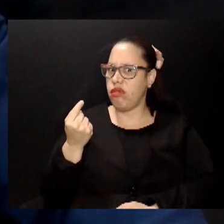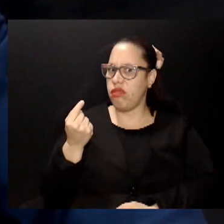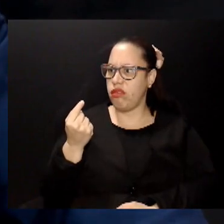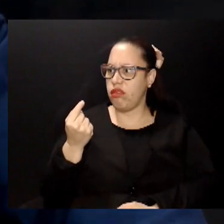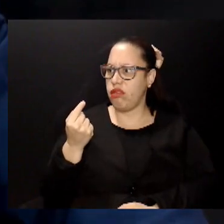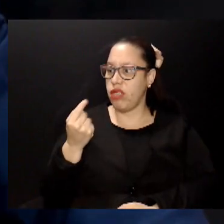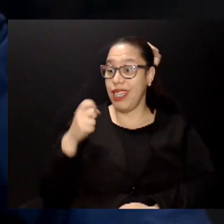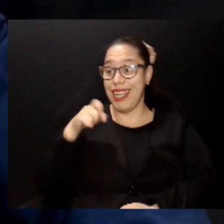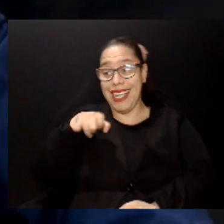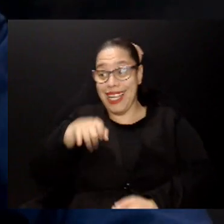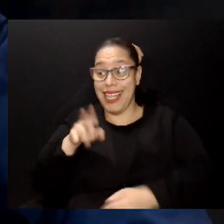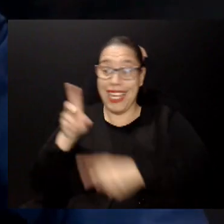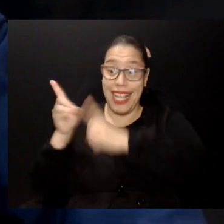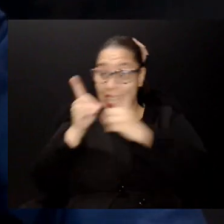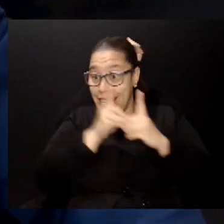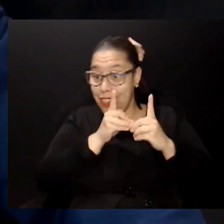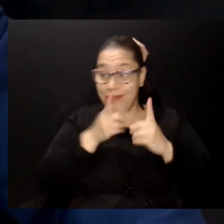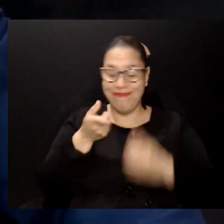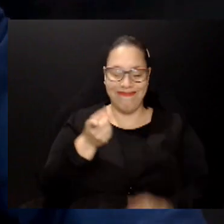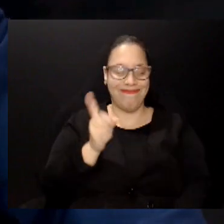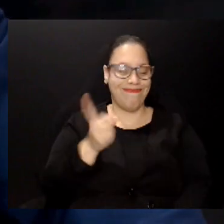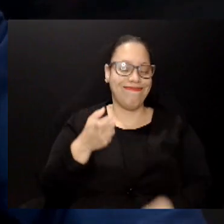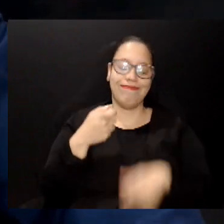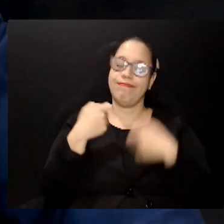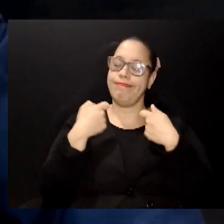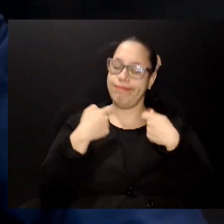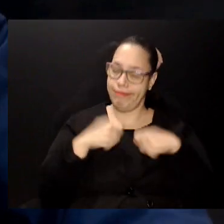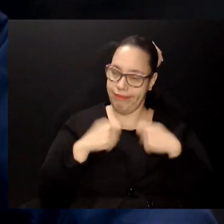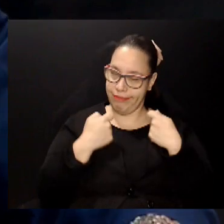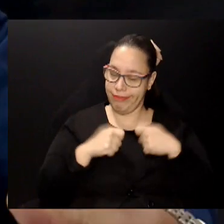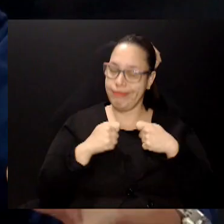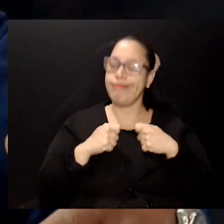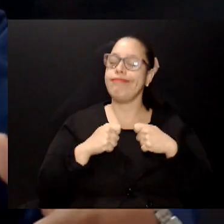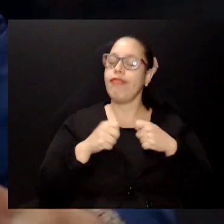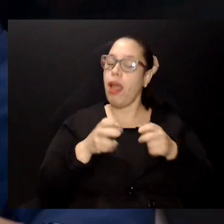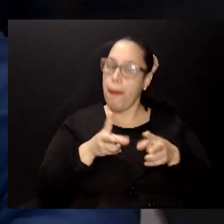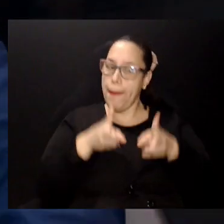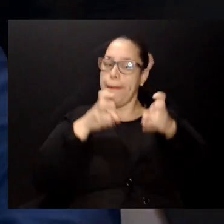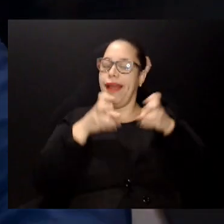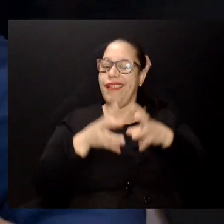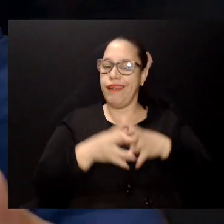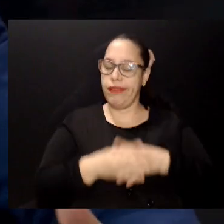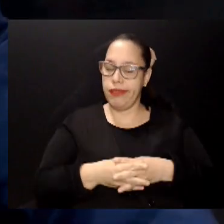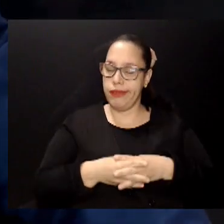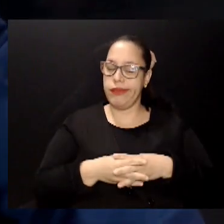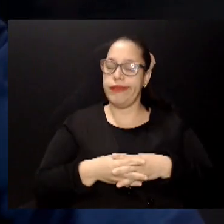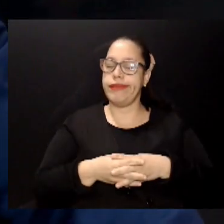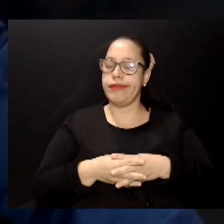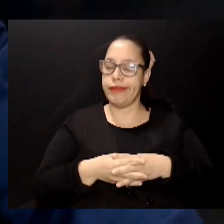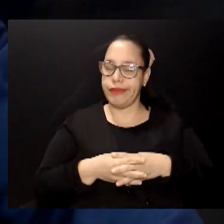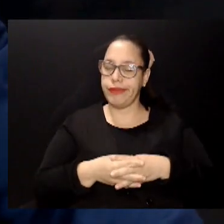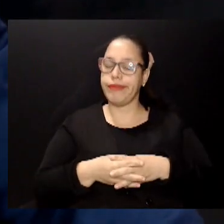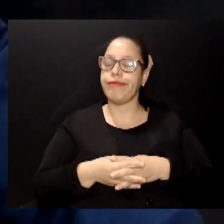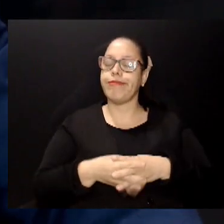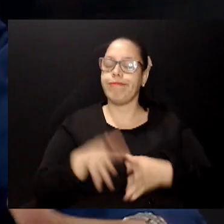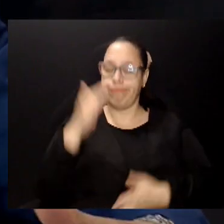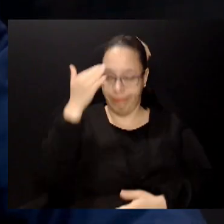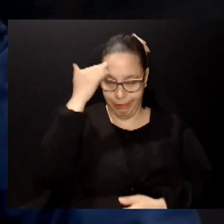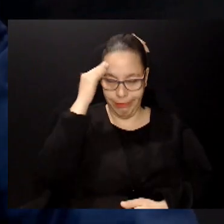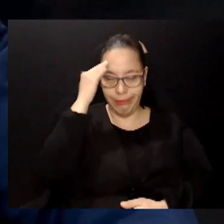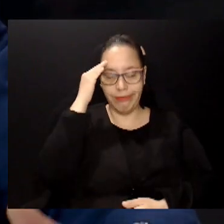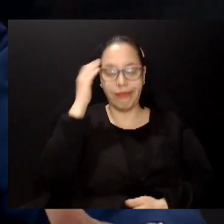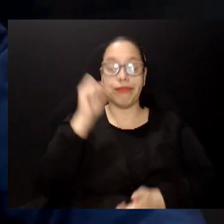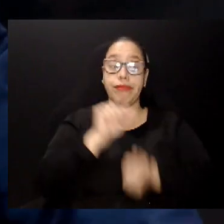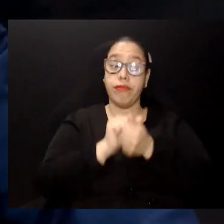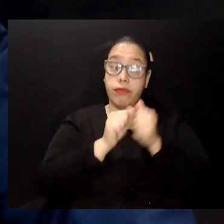atende. Então ela precisa começar a perceber isso e reconhecer esses padrões que